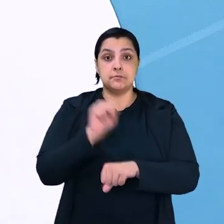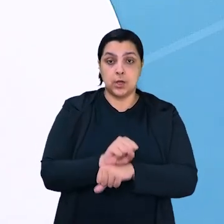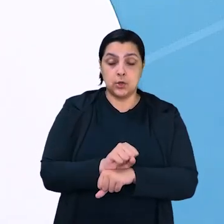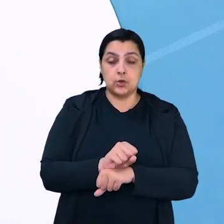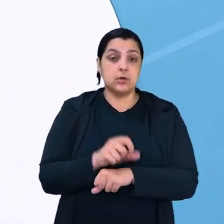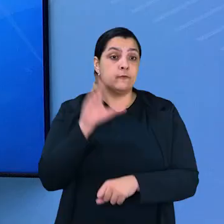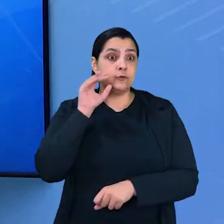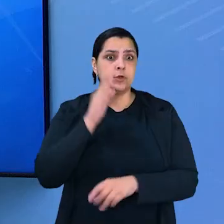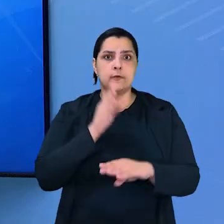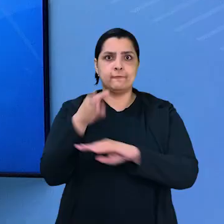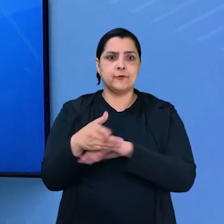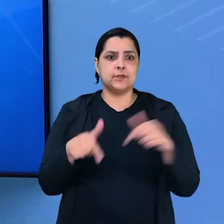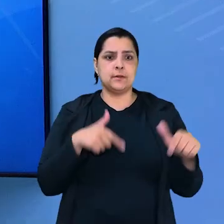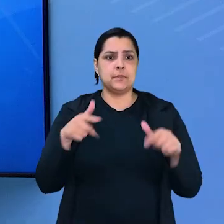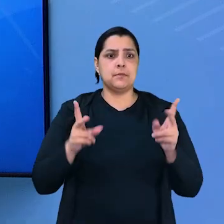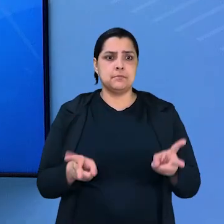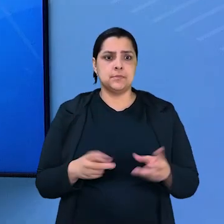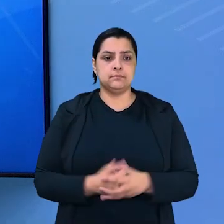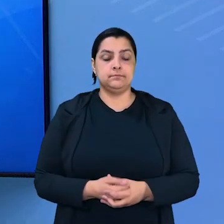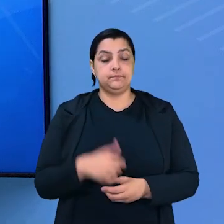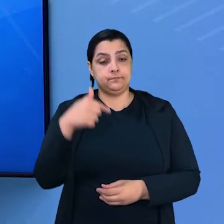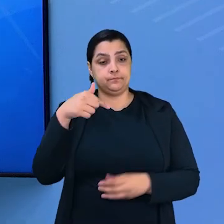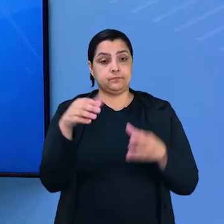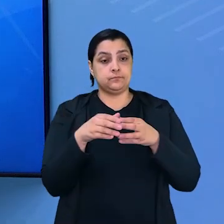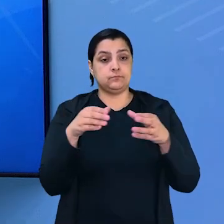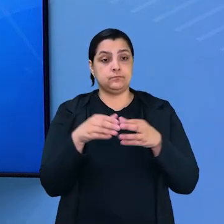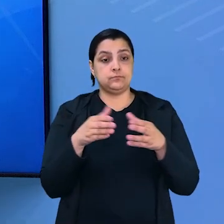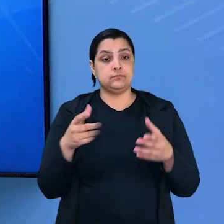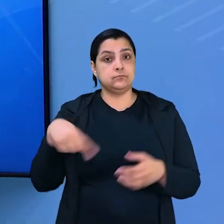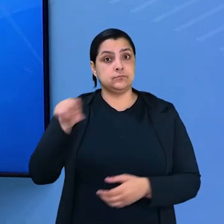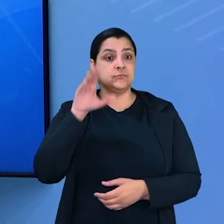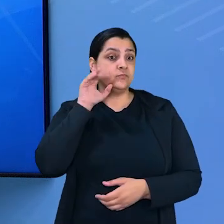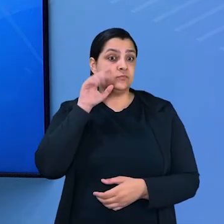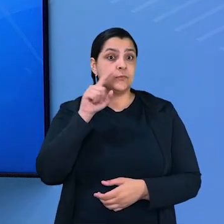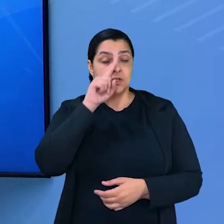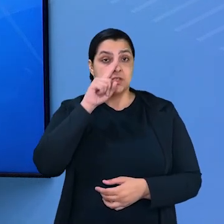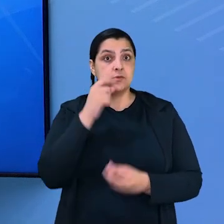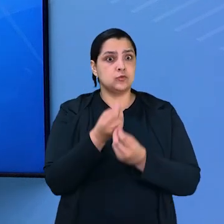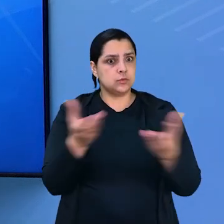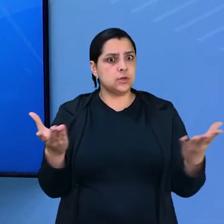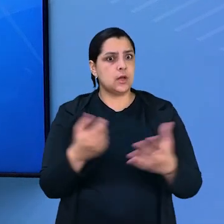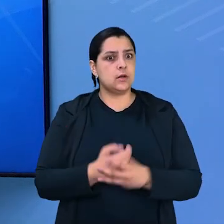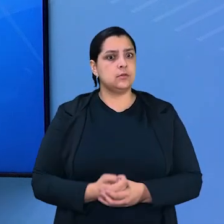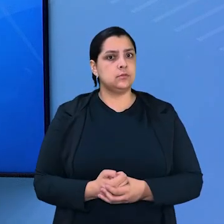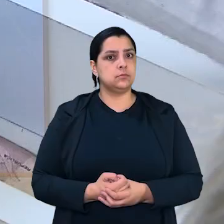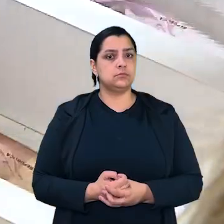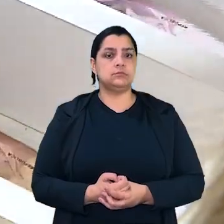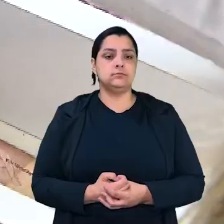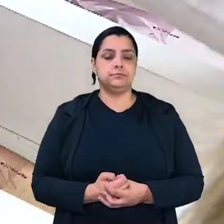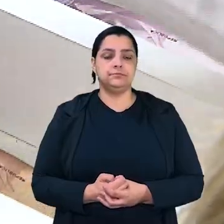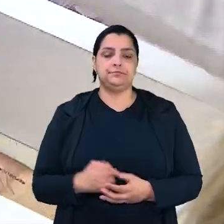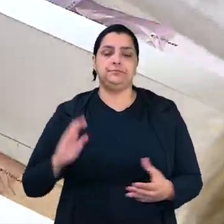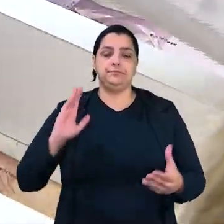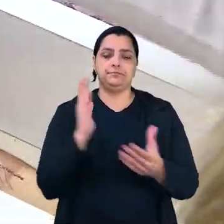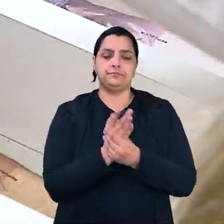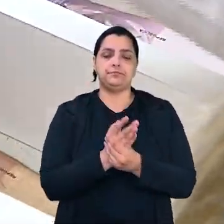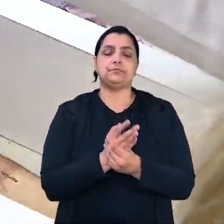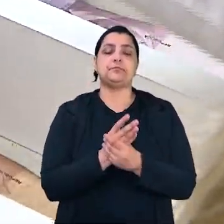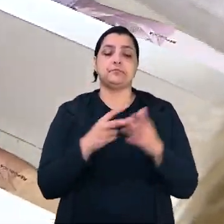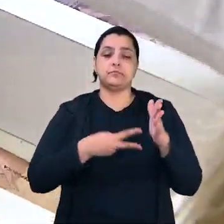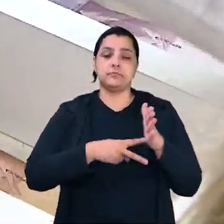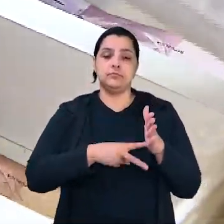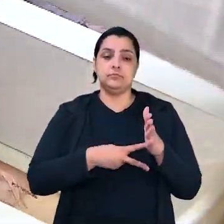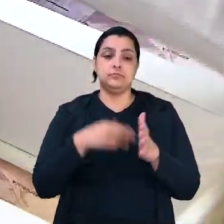paralisação de vigilantes. Conforme entendimento da 7ª turma, o banco colocou os trabalhadores em risco. A ação